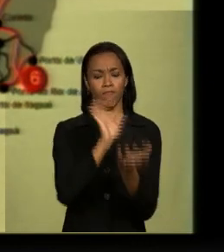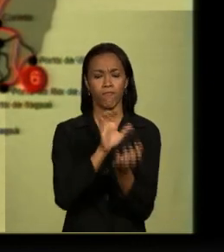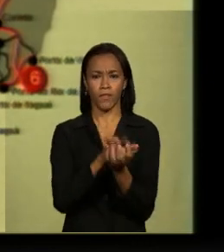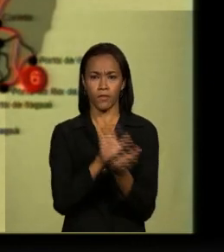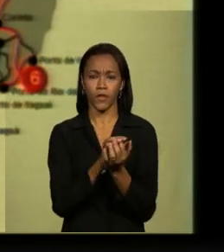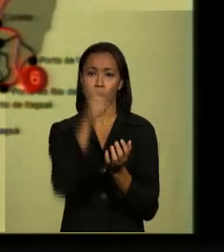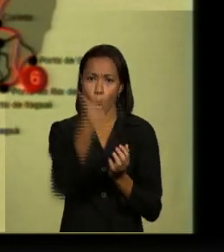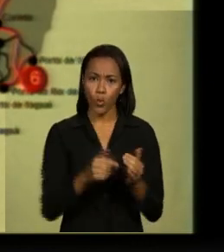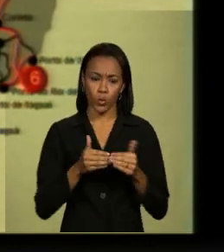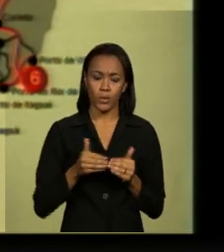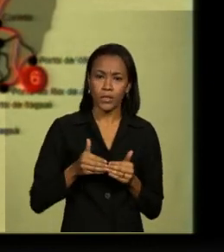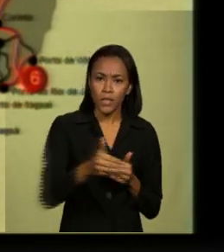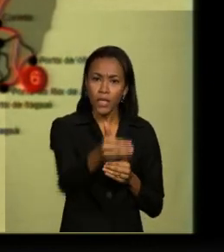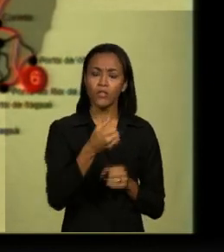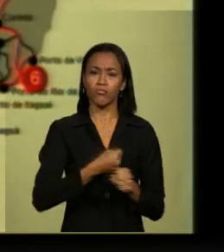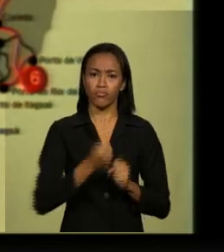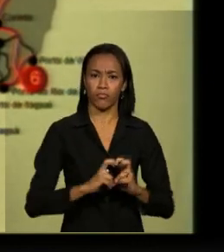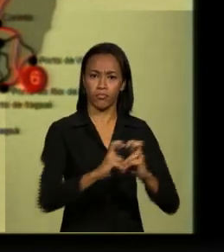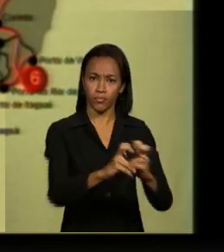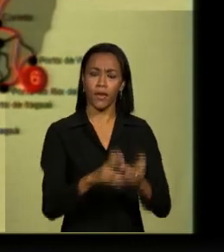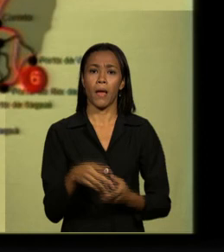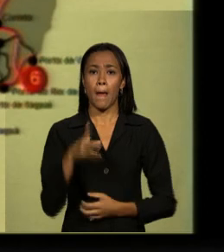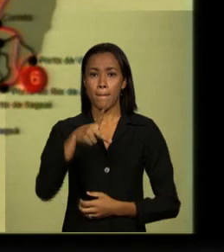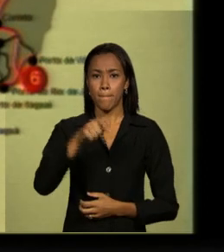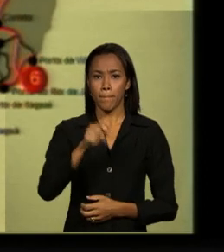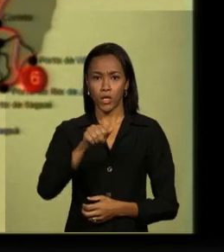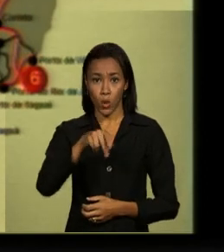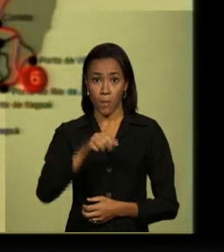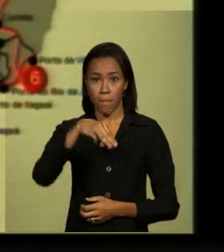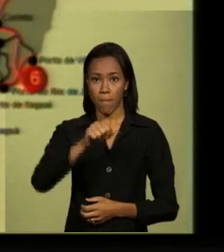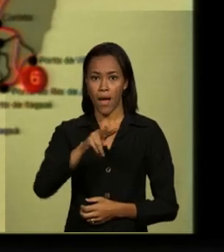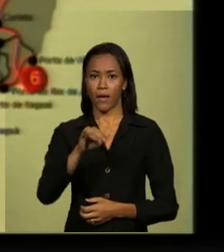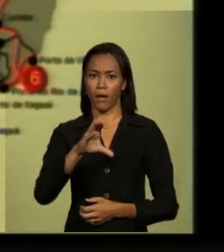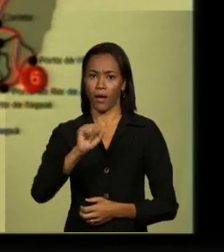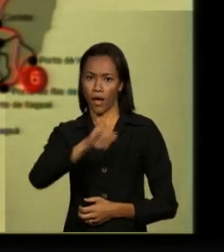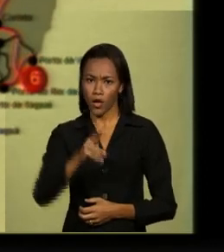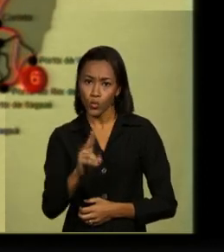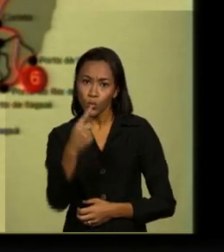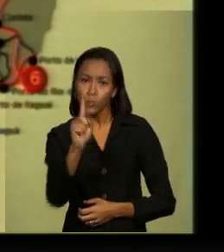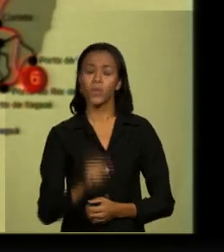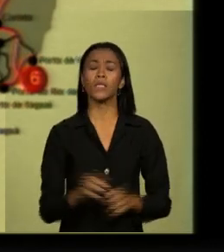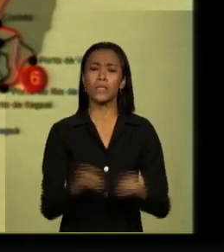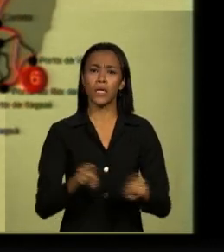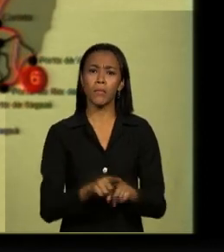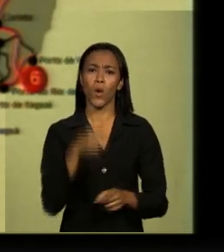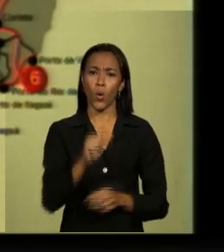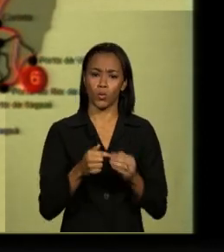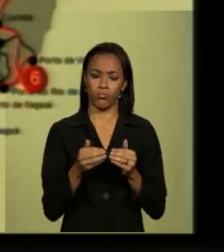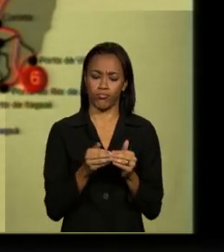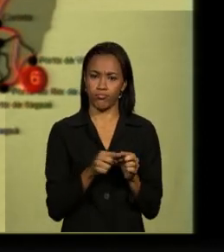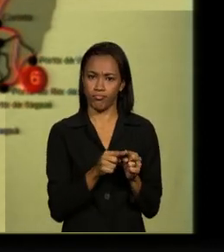o trecho Ferroviário entre Estrela D'Oeste Panorama e Maracaju e o trecho entre